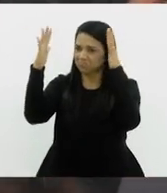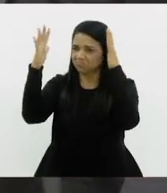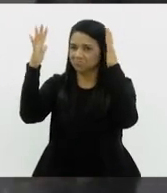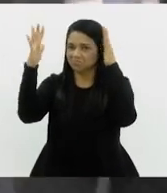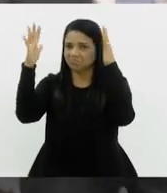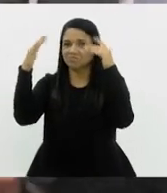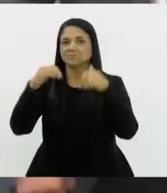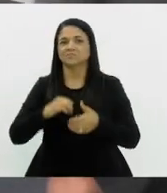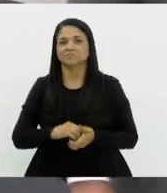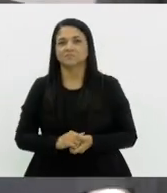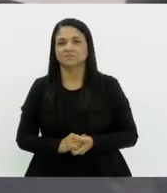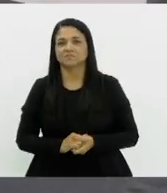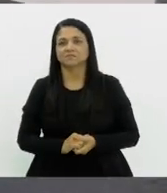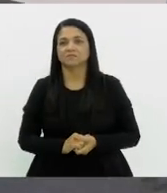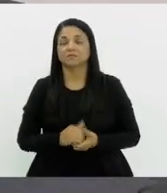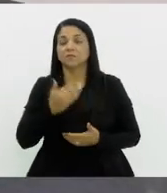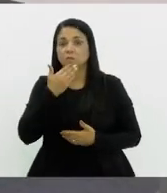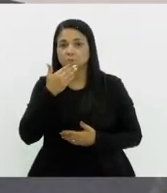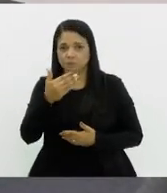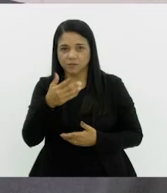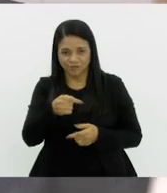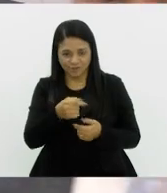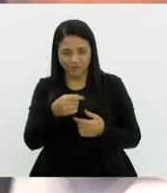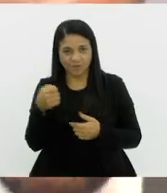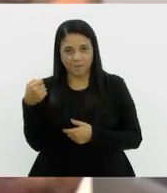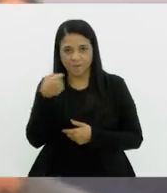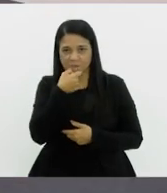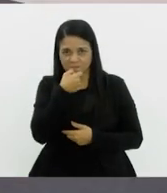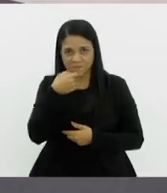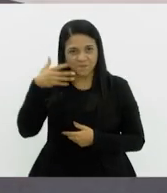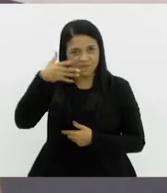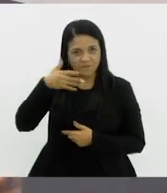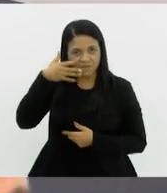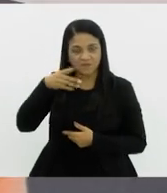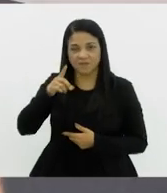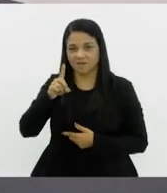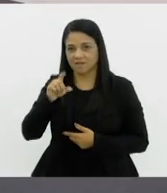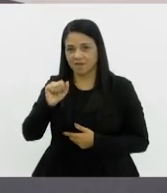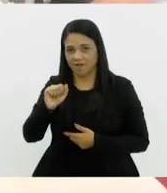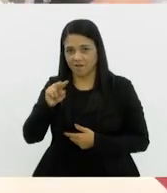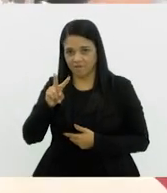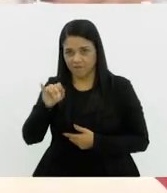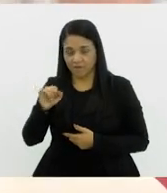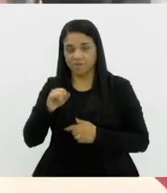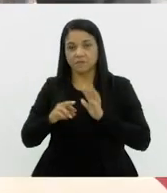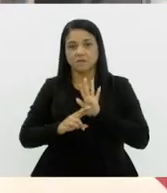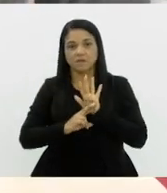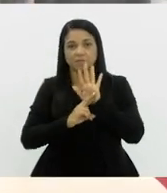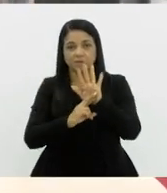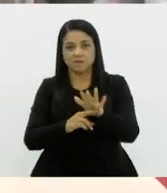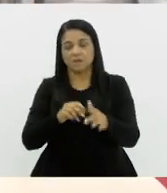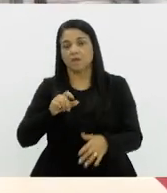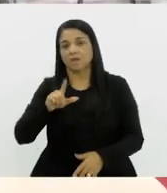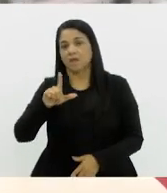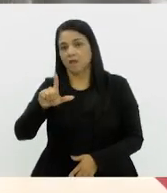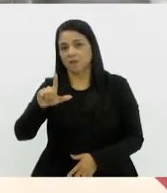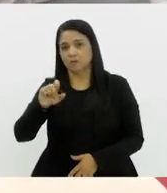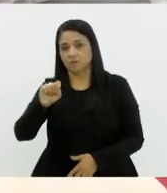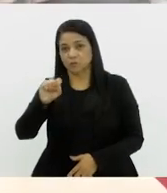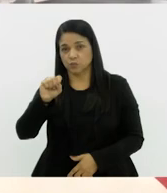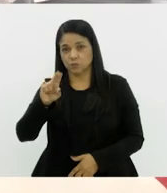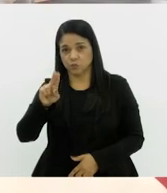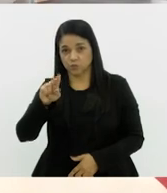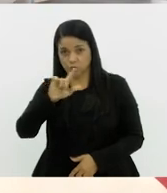Vou pedir, então, a presença do senhor Davi, que está aqui representando, então, a LSul. Também por 5 minutos, senhor Davi,